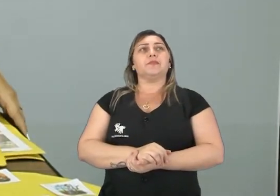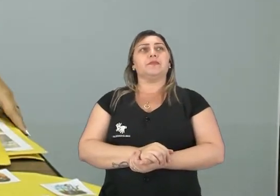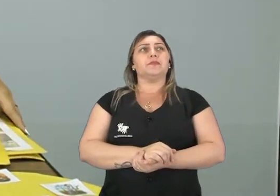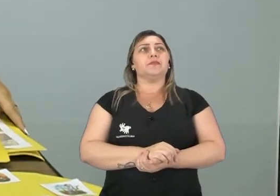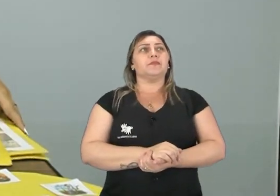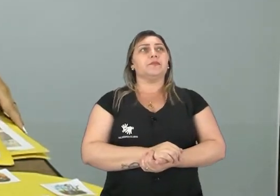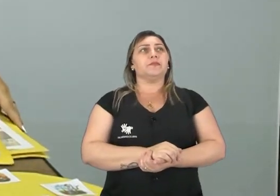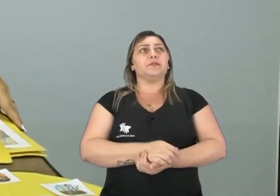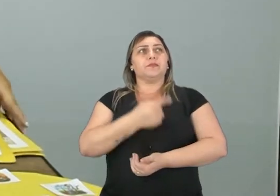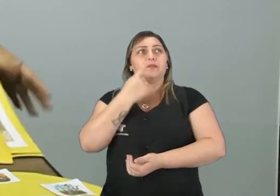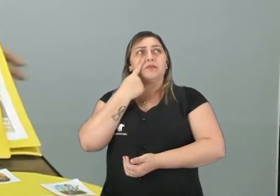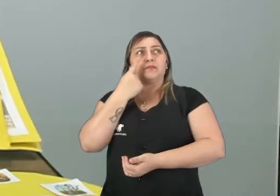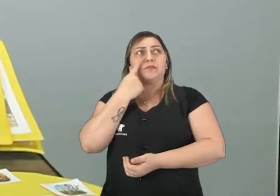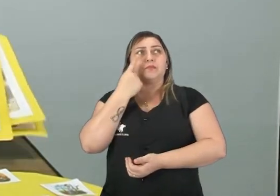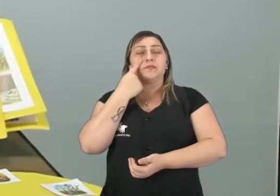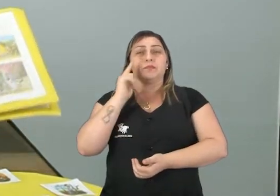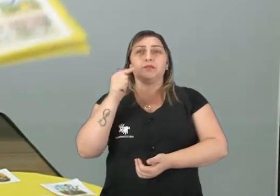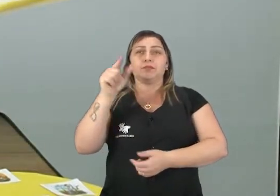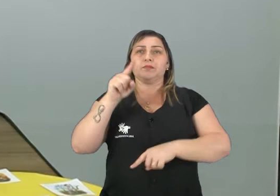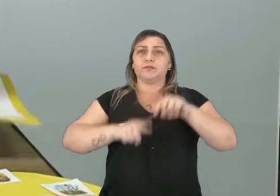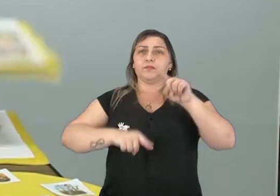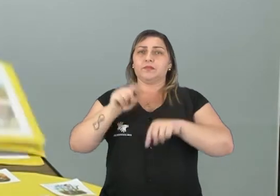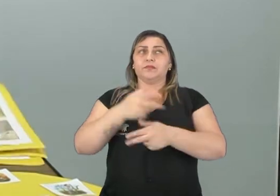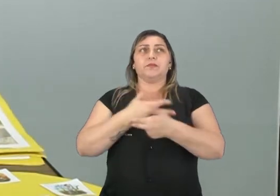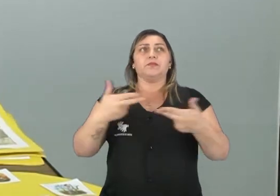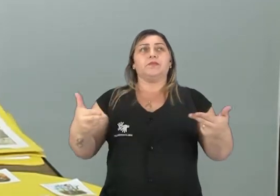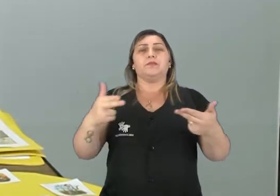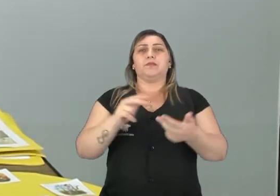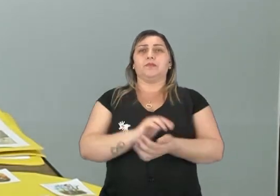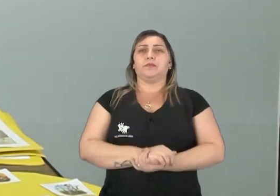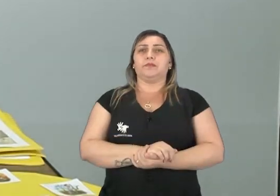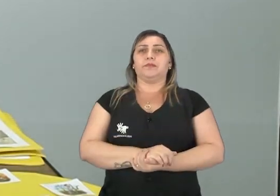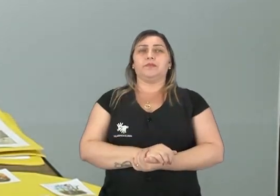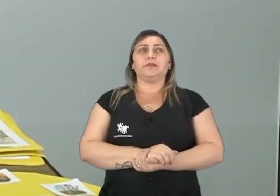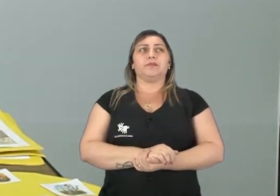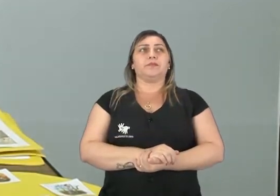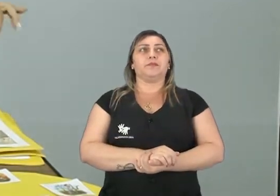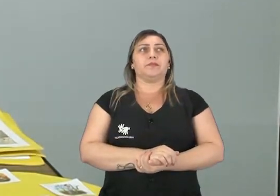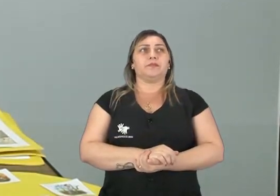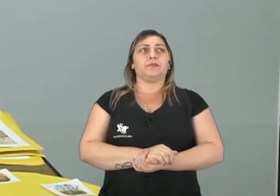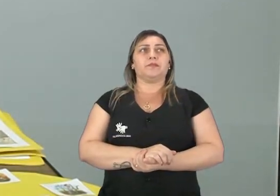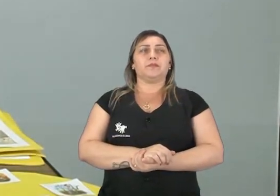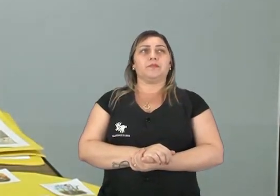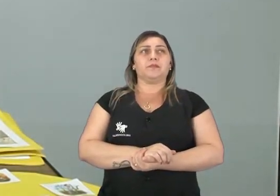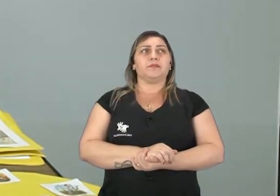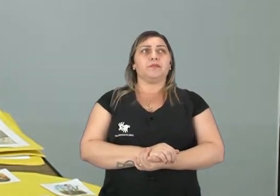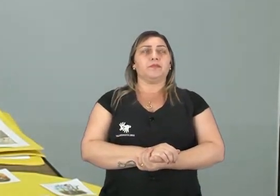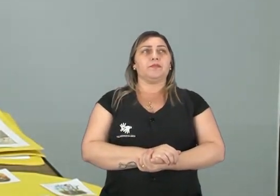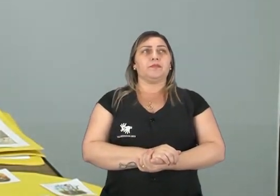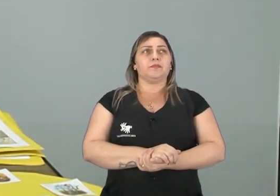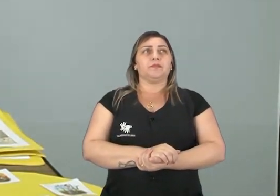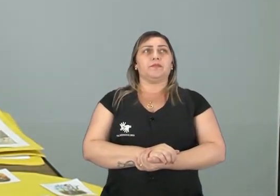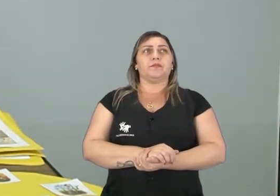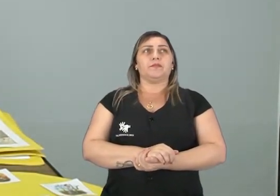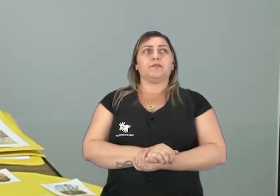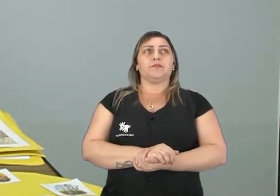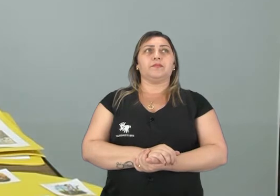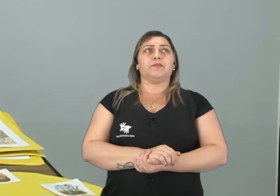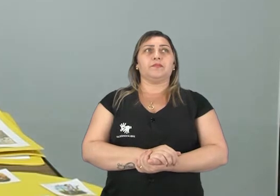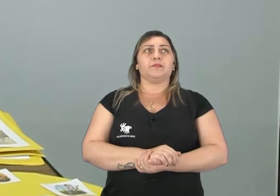Mas vamos ver um outro produto, certo? Trouxe aqui também, ó,